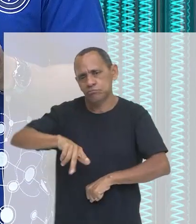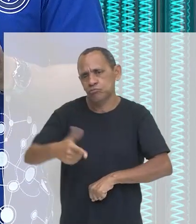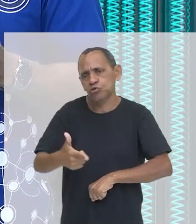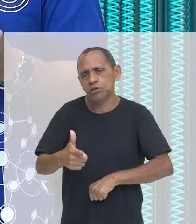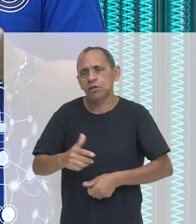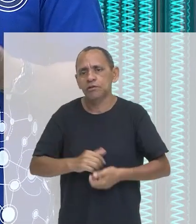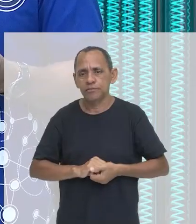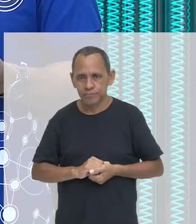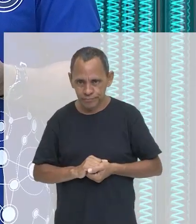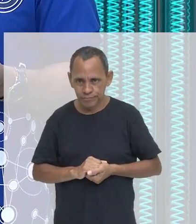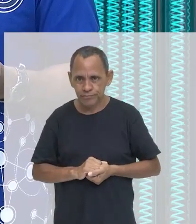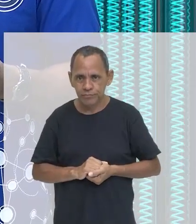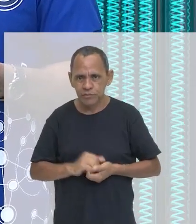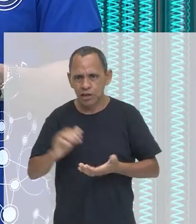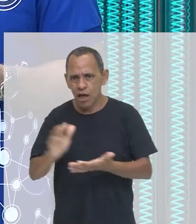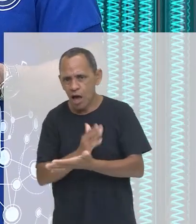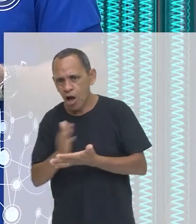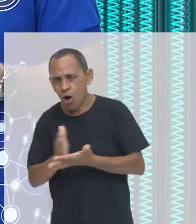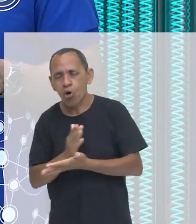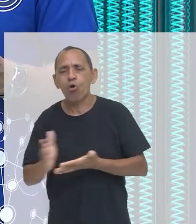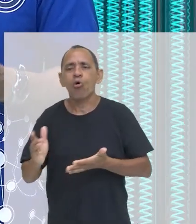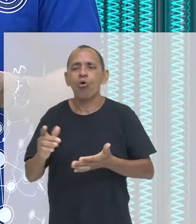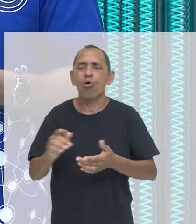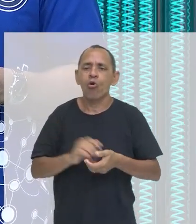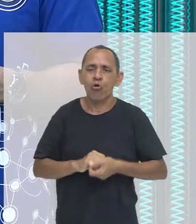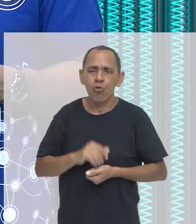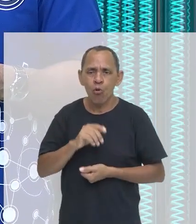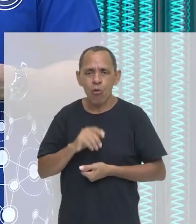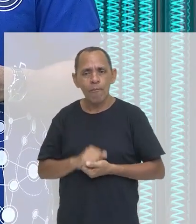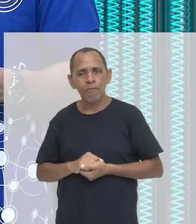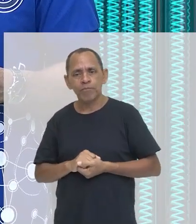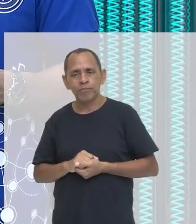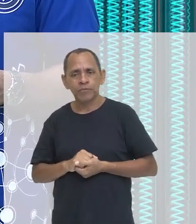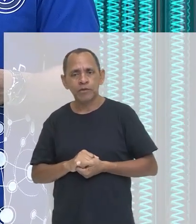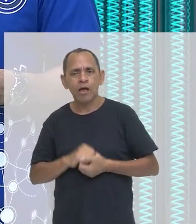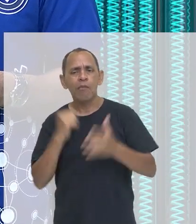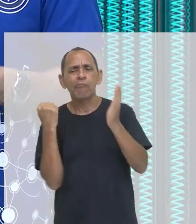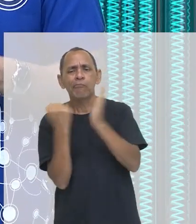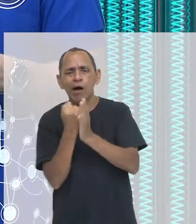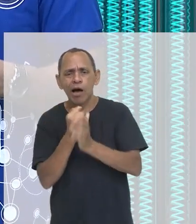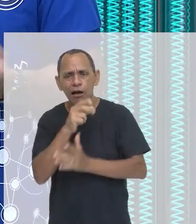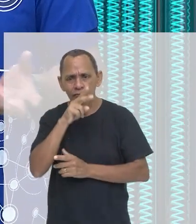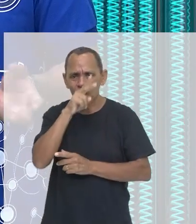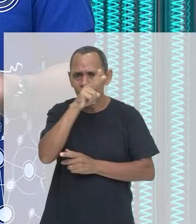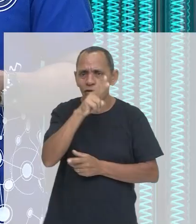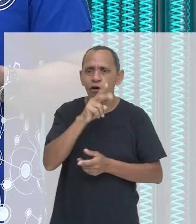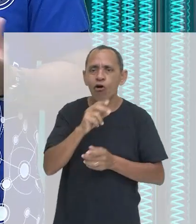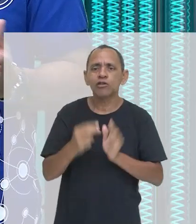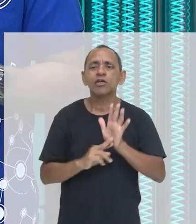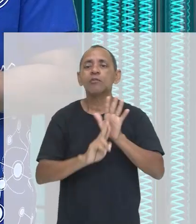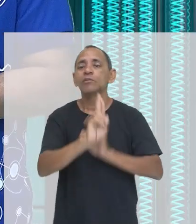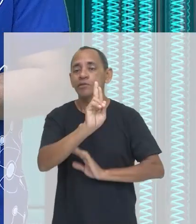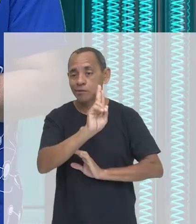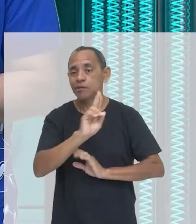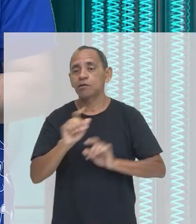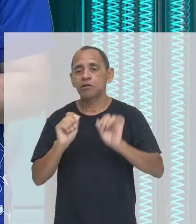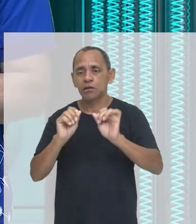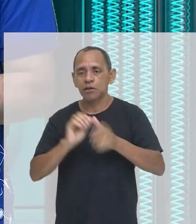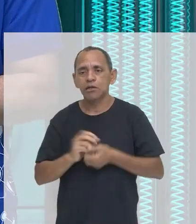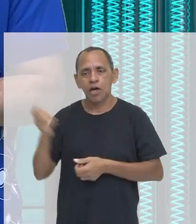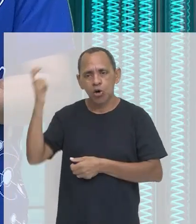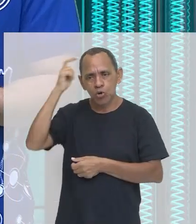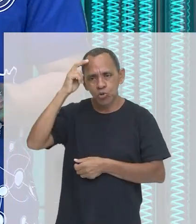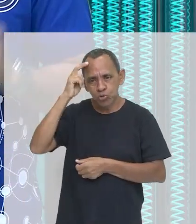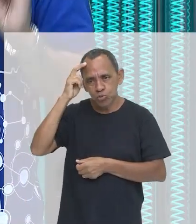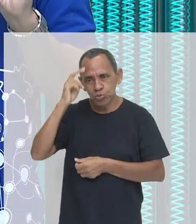música, como pontos fortes da região e que demonstram nossa cultura regional para o mundo todo, para o Brasil todo,